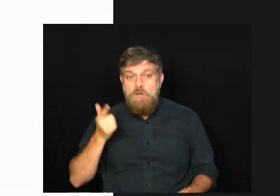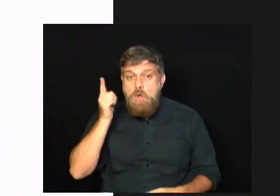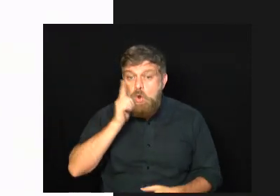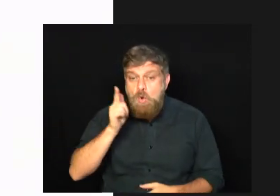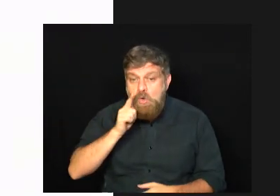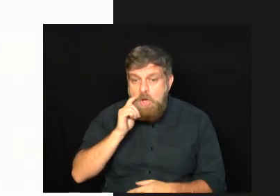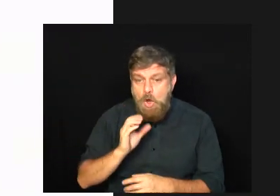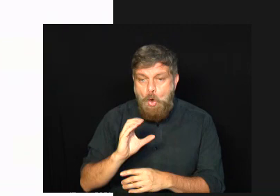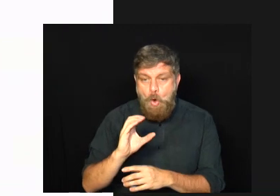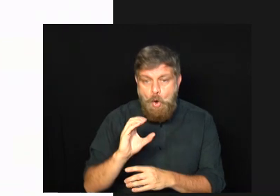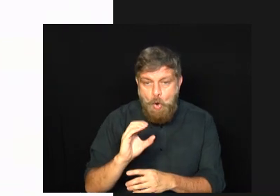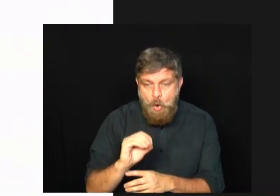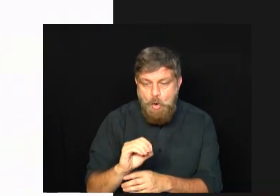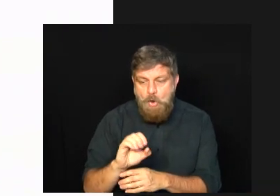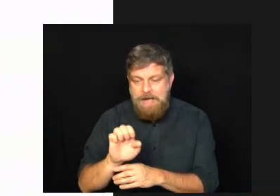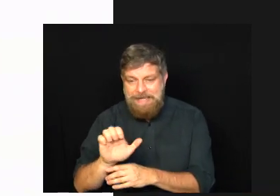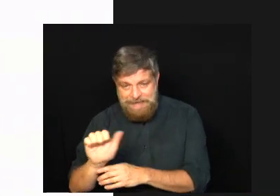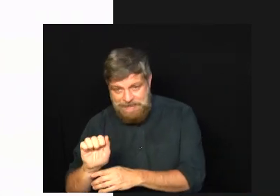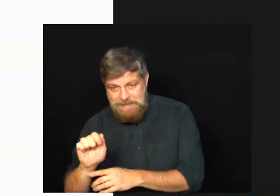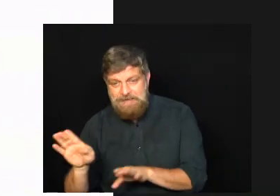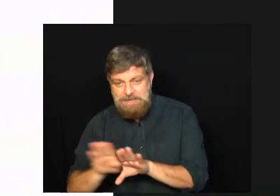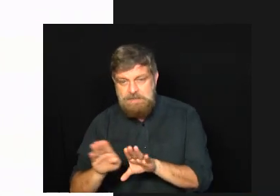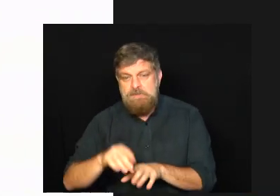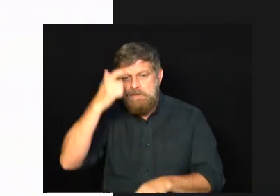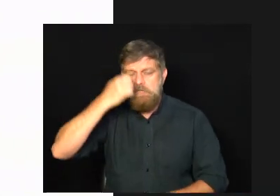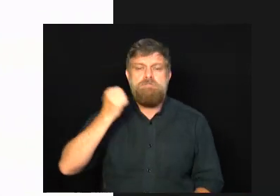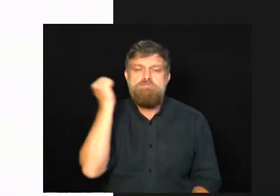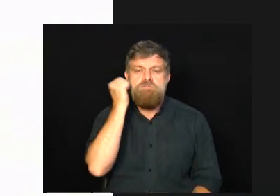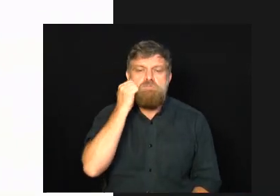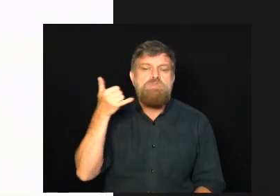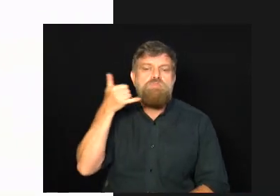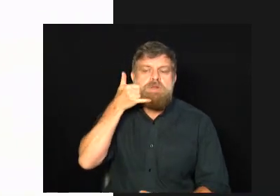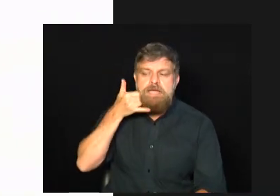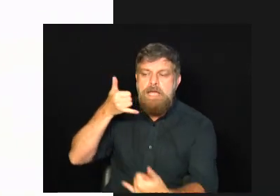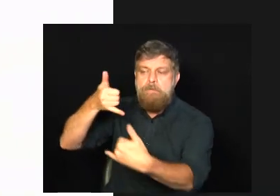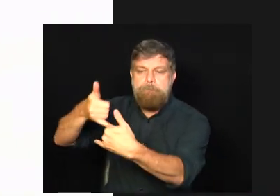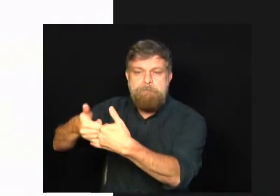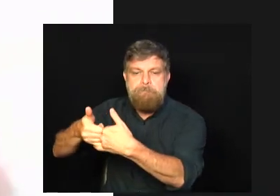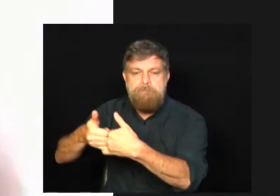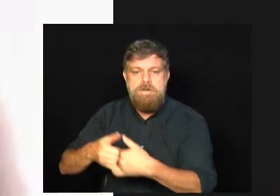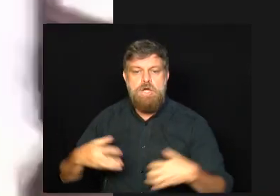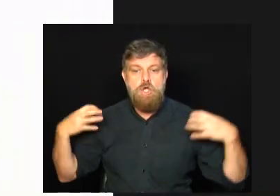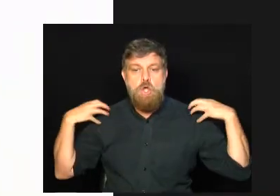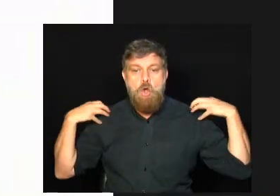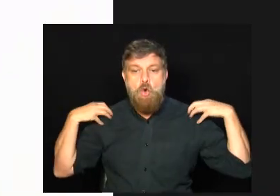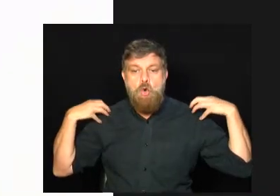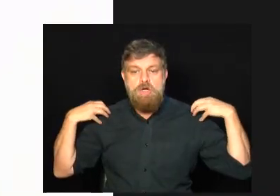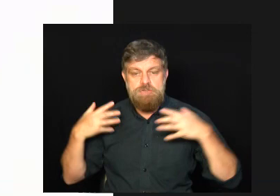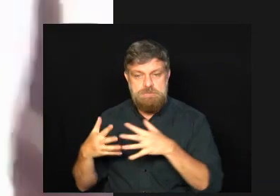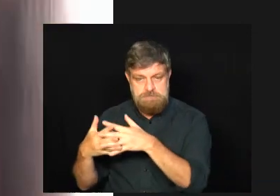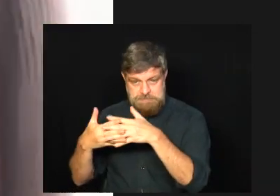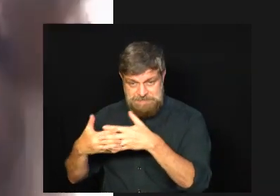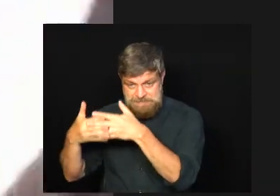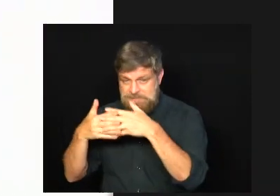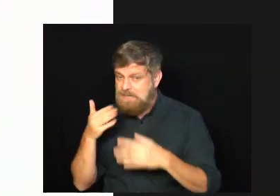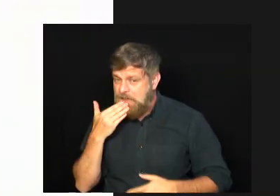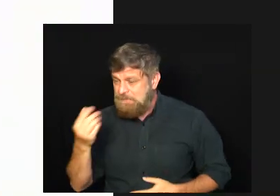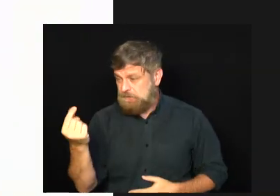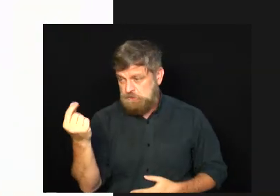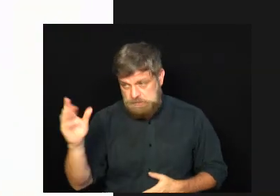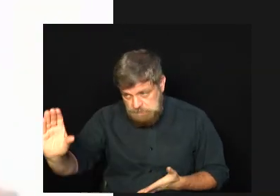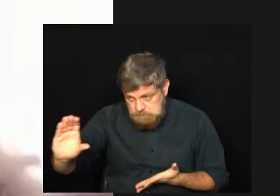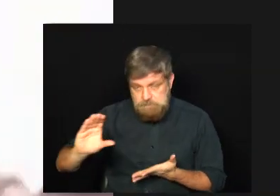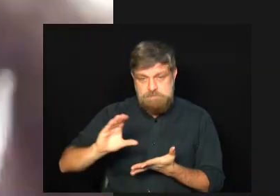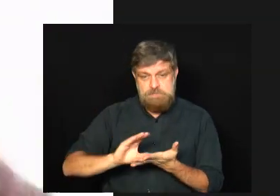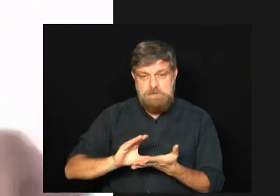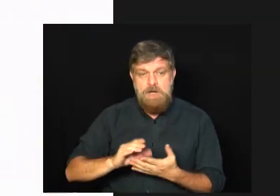da OEA também, calcei a cara, liguei para a OEA em Washington, pedi bolsa